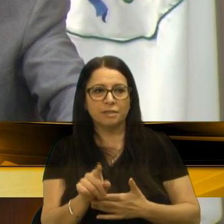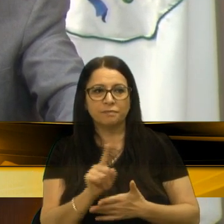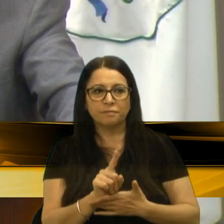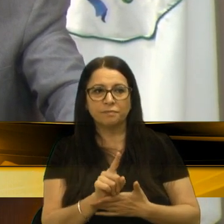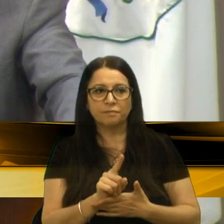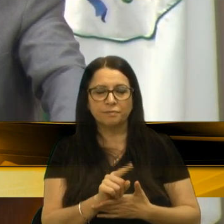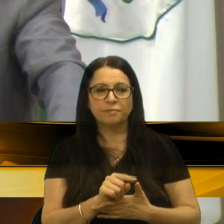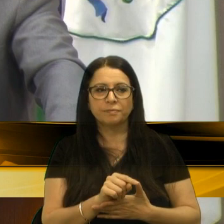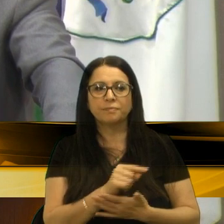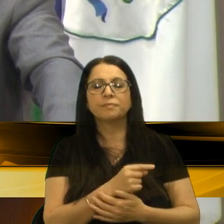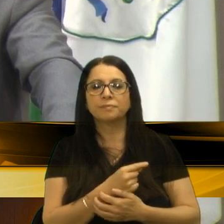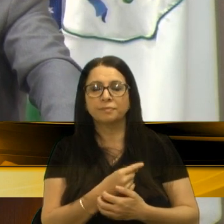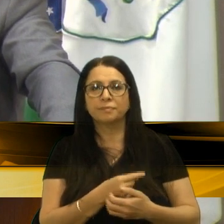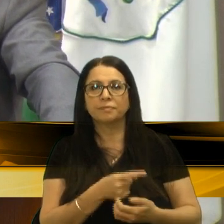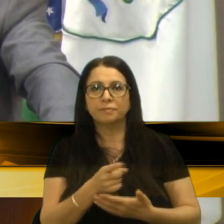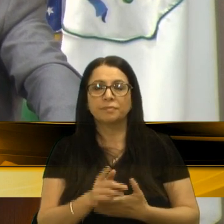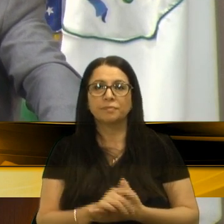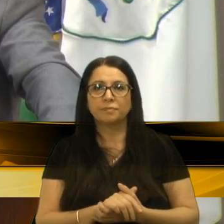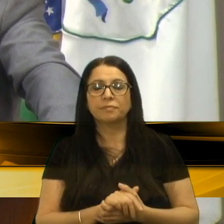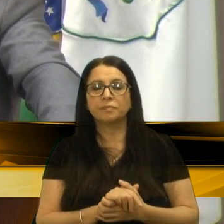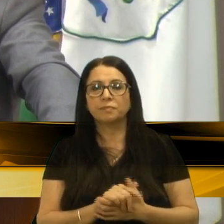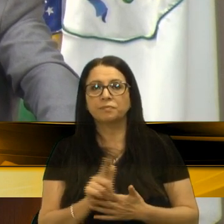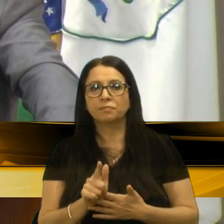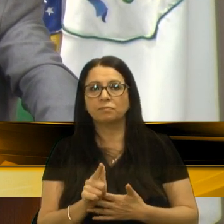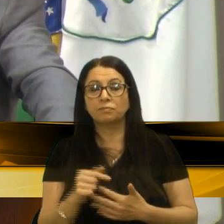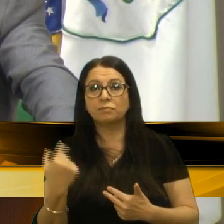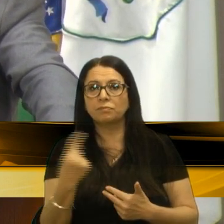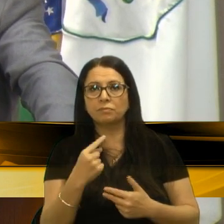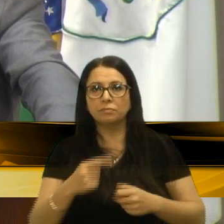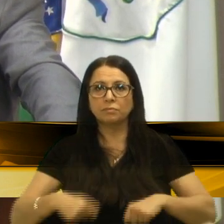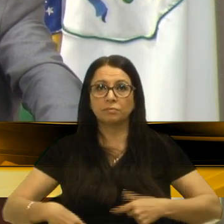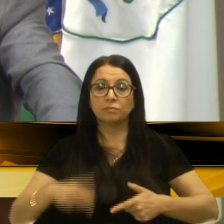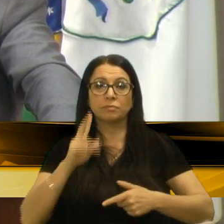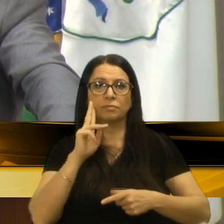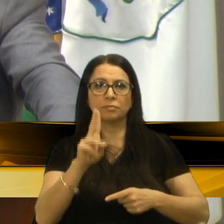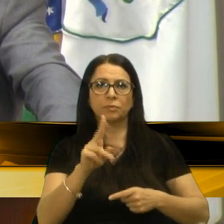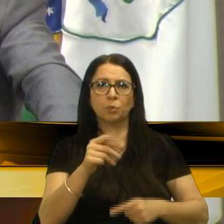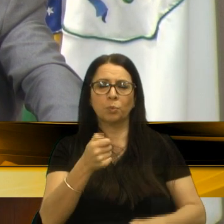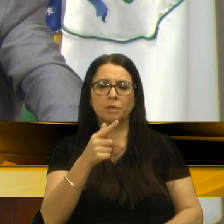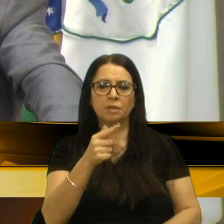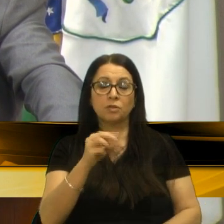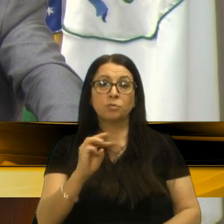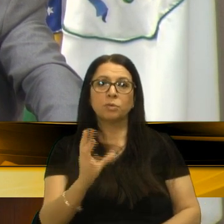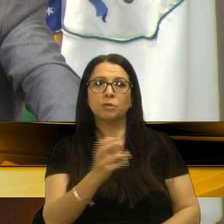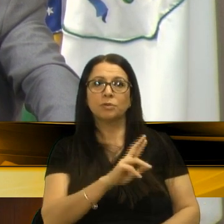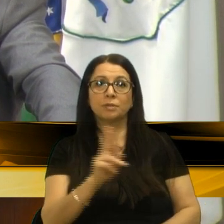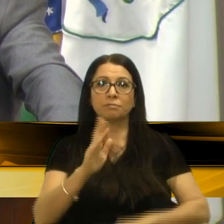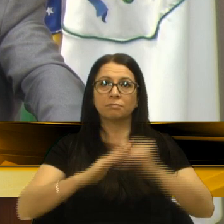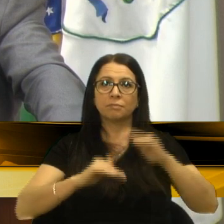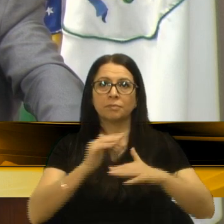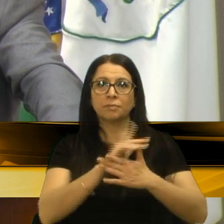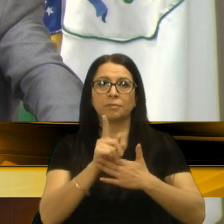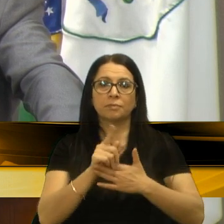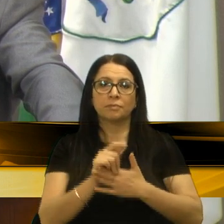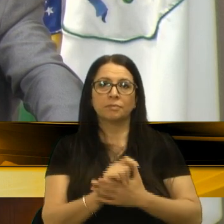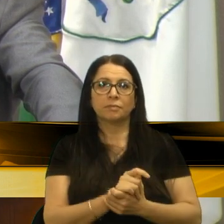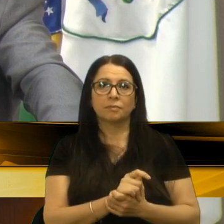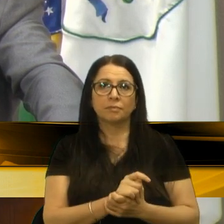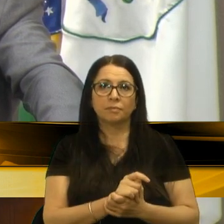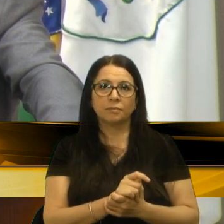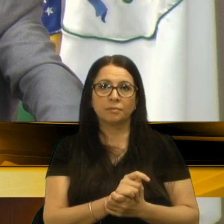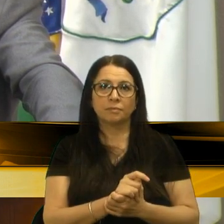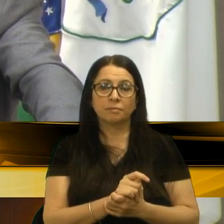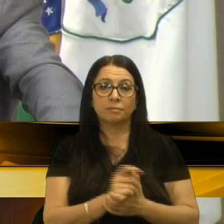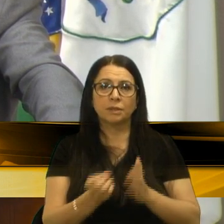intransigência. Então, nós gastamos ali quase 7 milhões naquela obra para